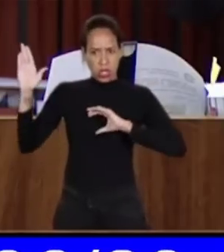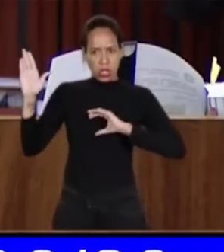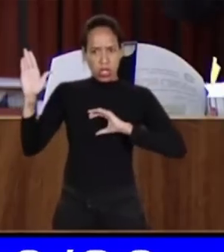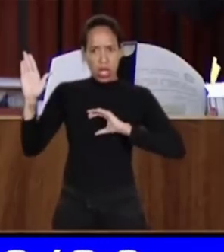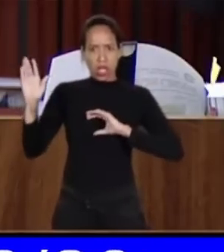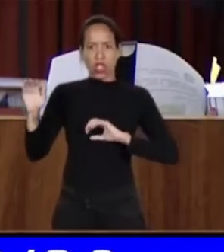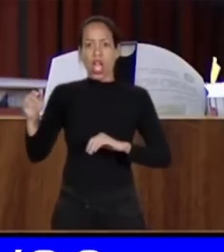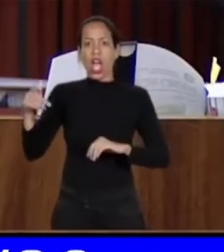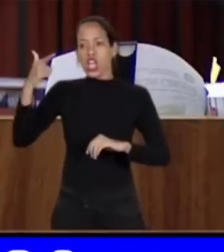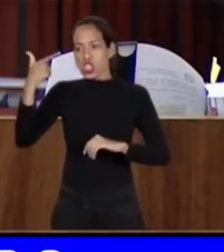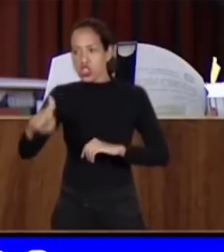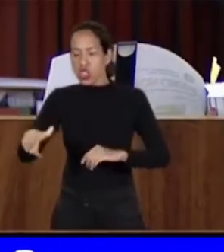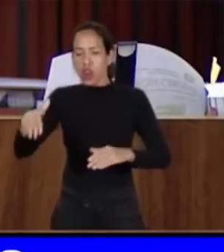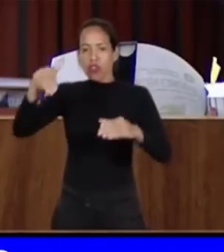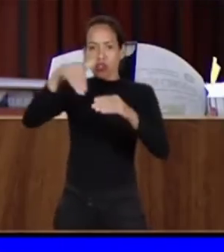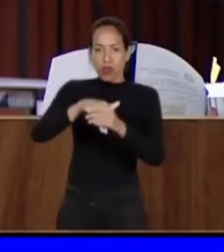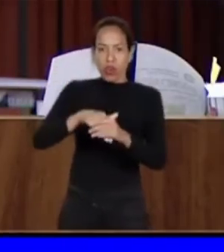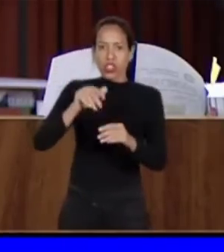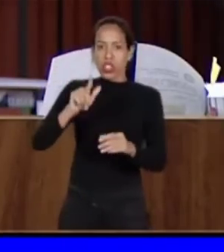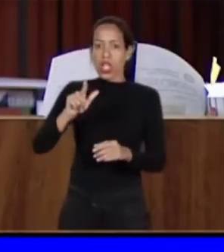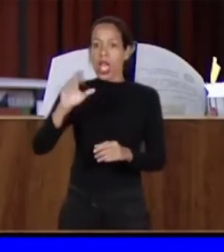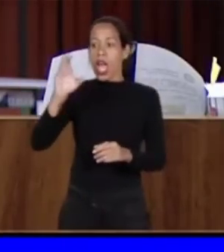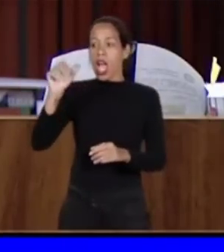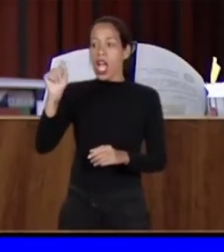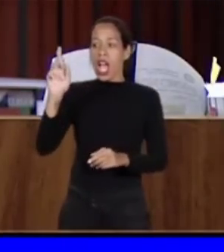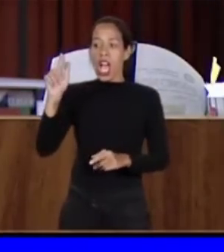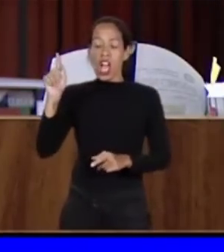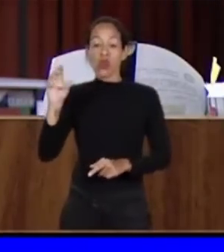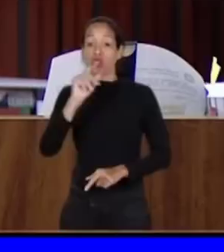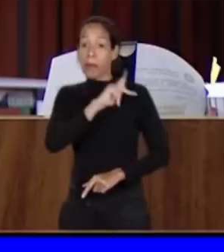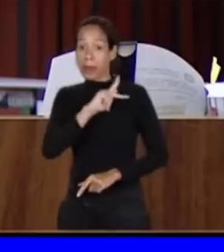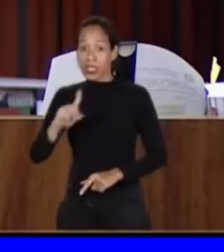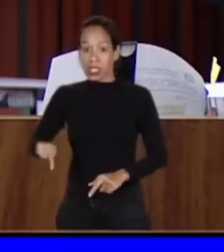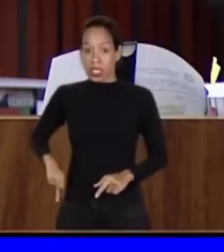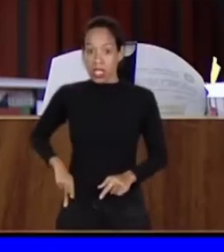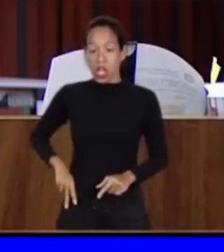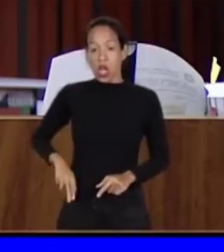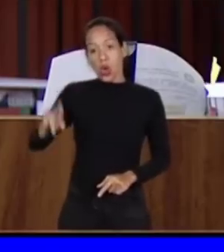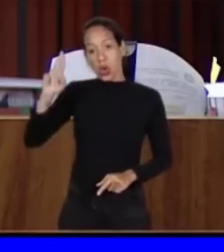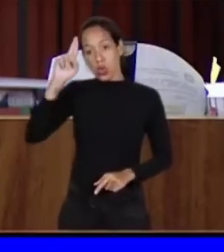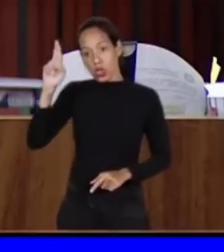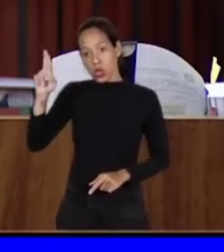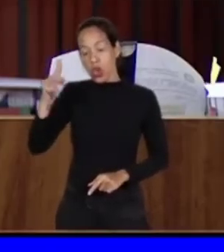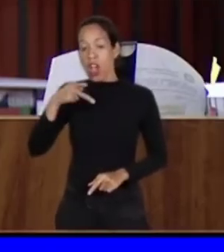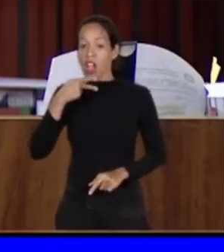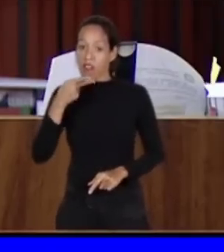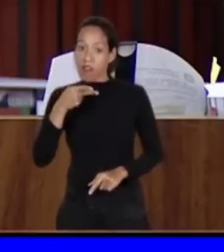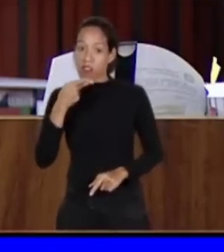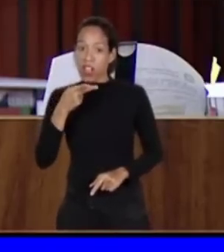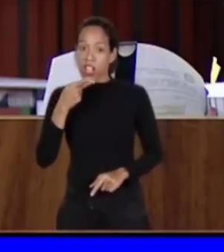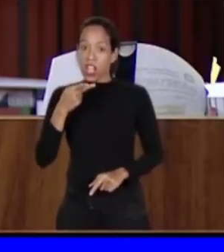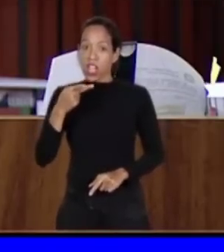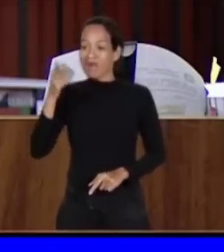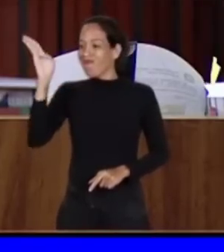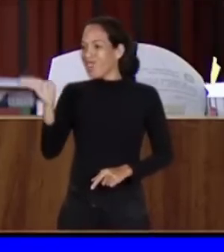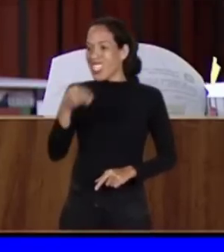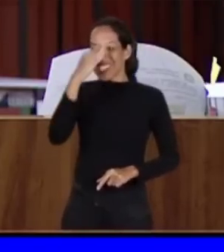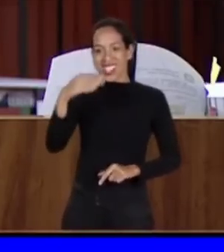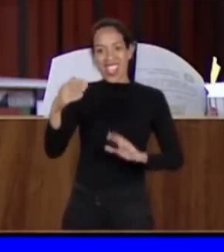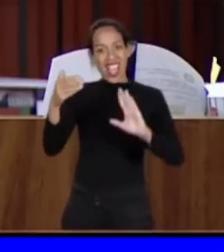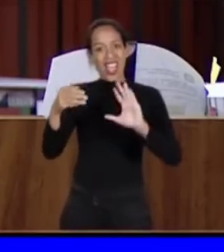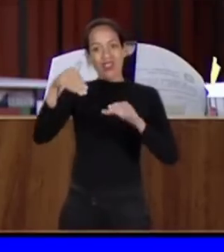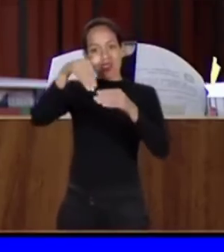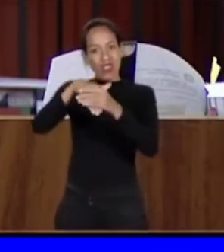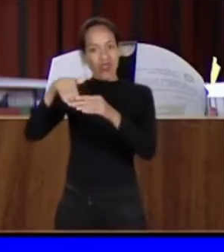à reeleição para o cargo de presidente da República. Sua Excelência declarou sua inelegibilidade por